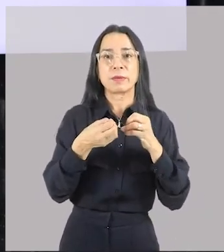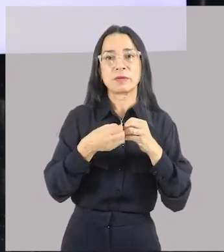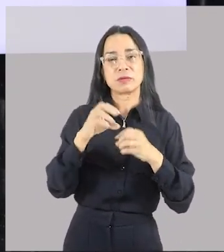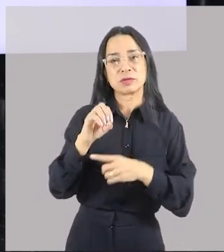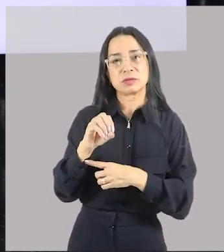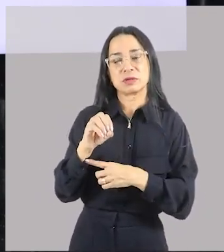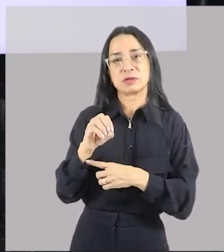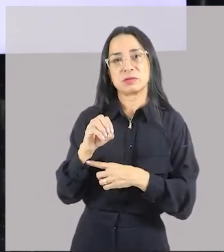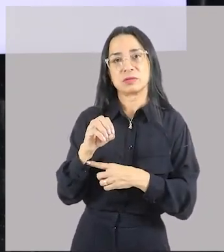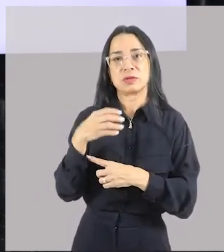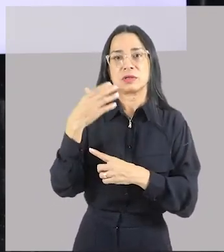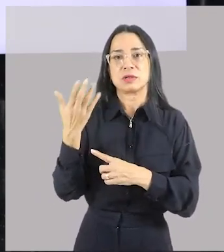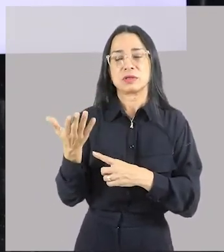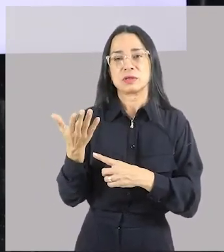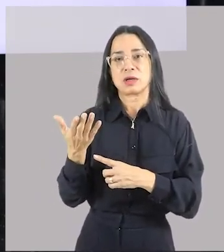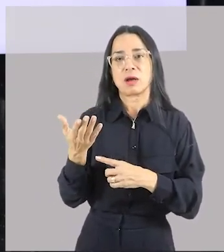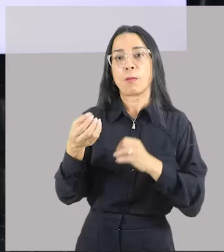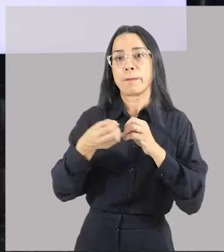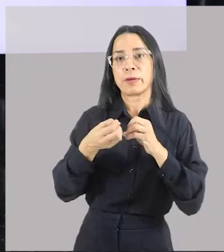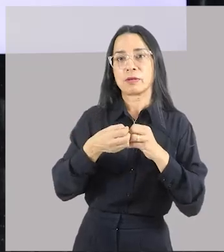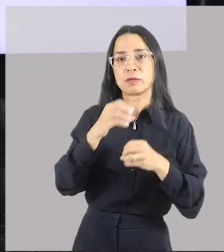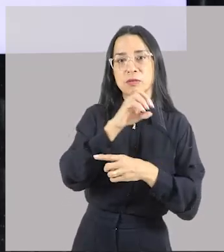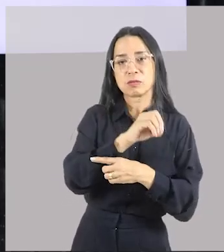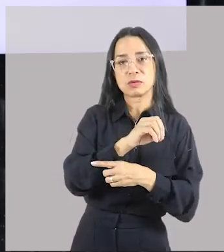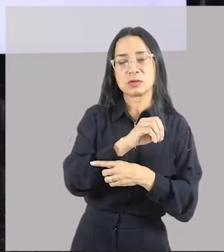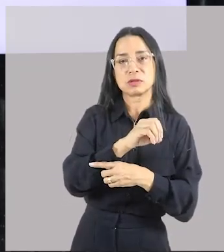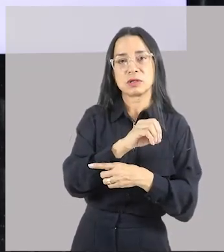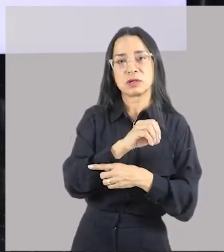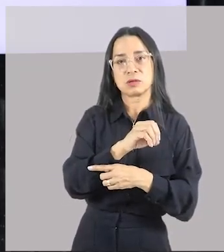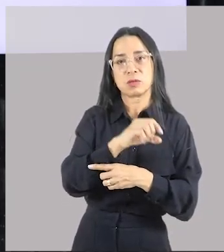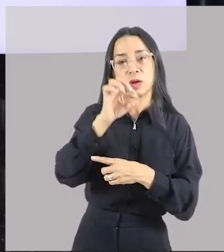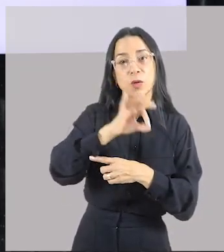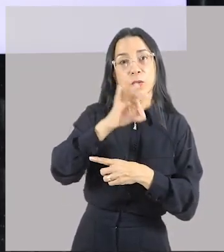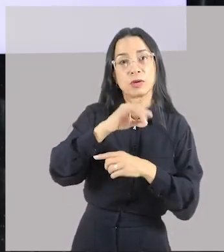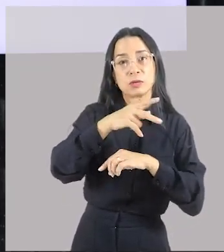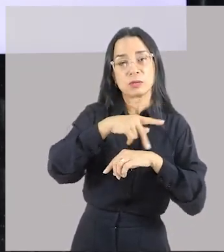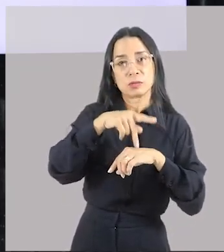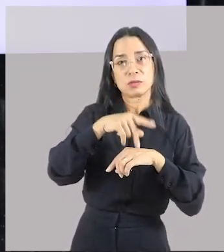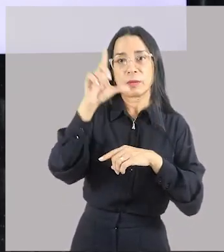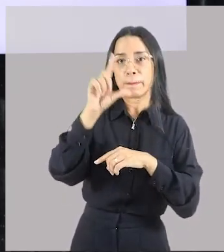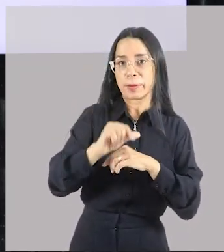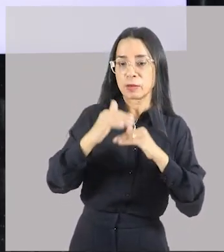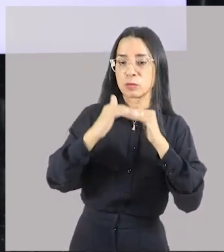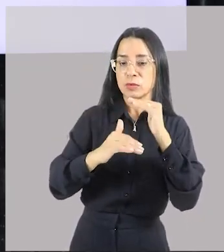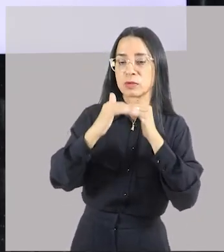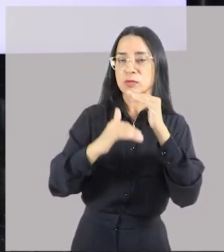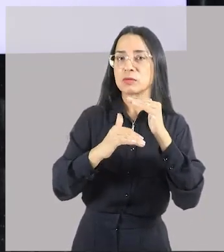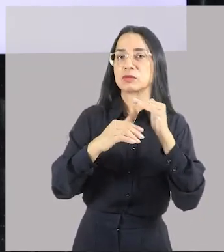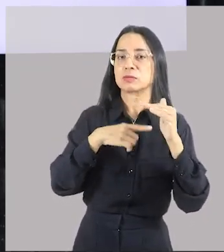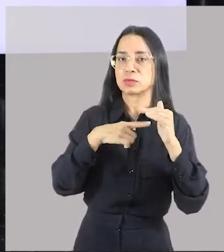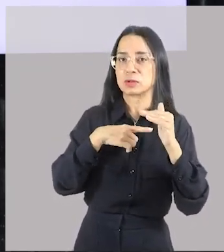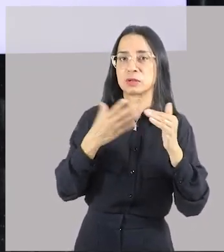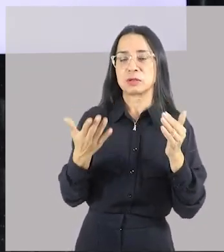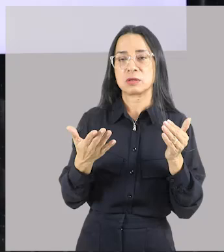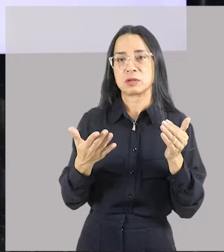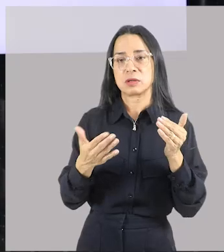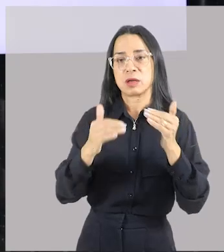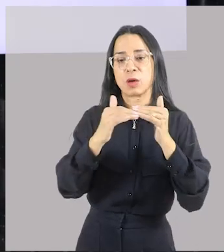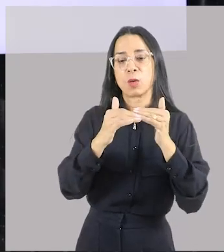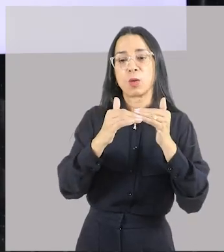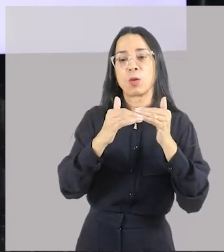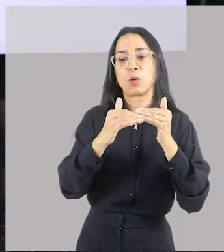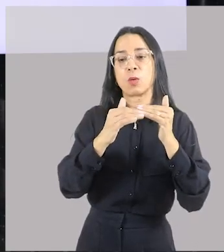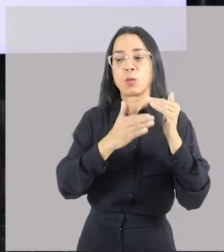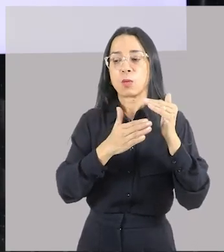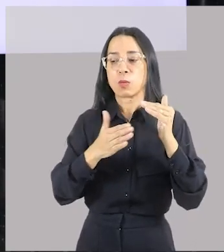0. Então, quanto mais perto de 0 tiver o índice do país, menos desigualdade ele tem. Quanto mais